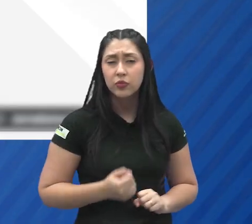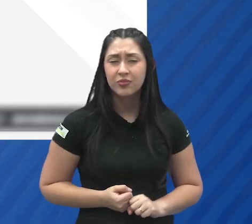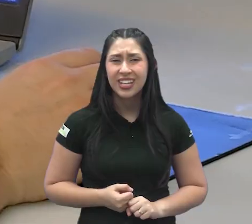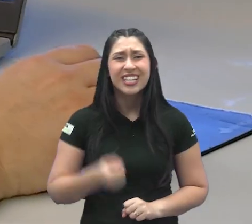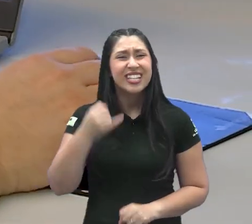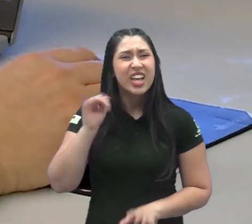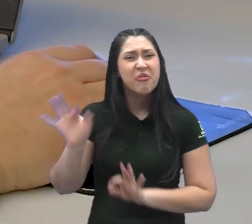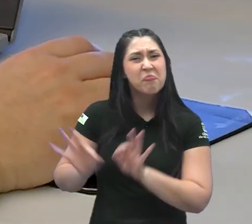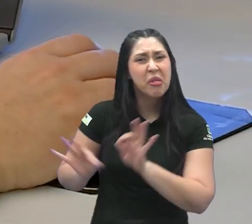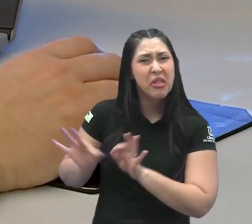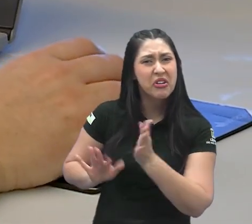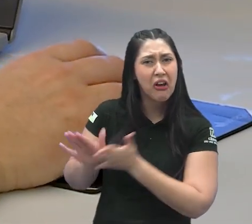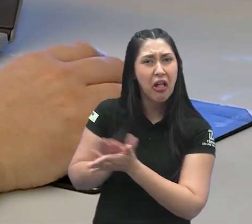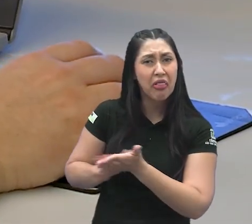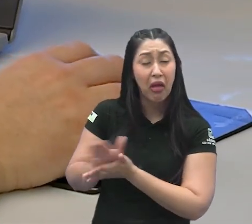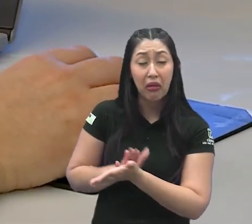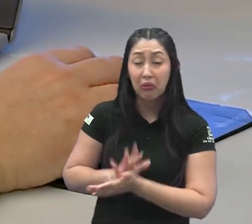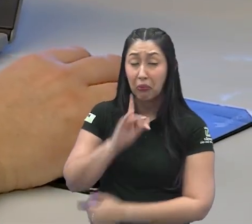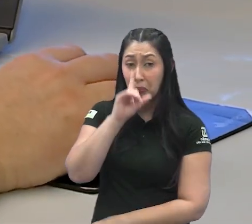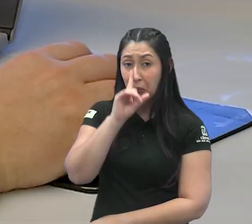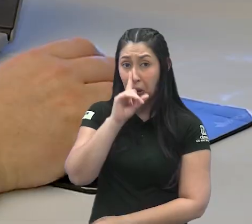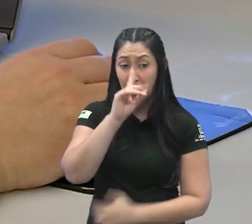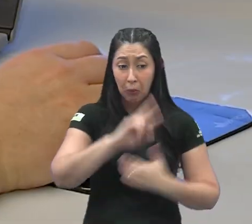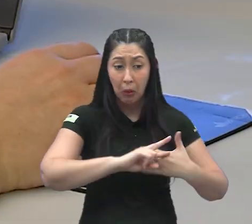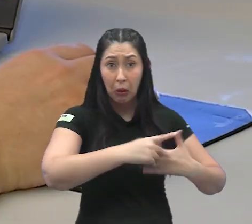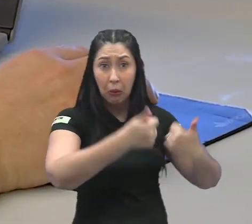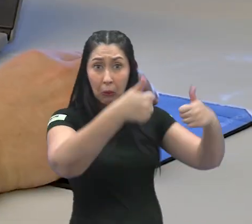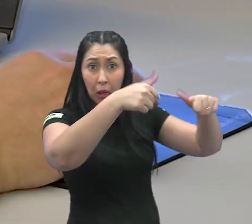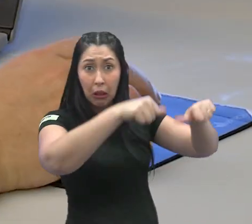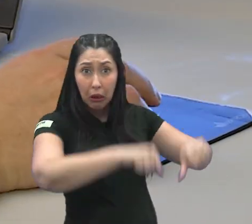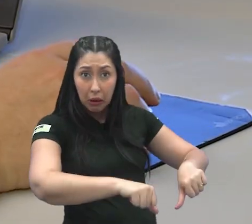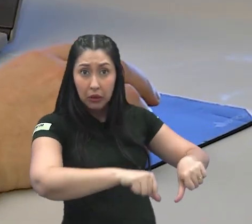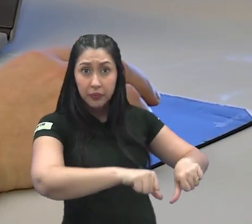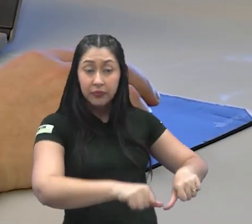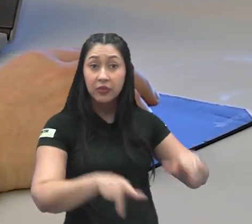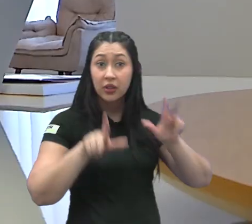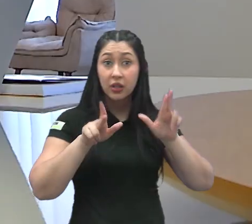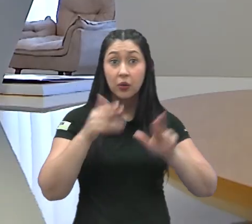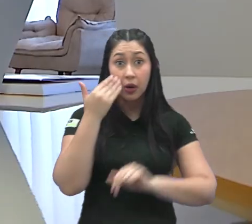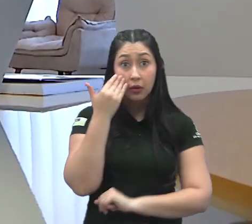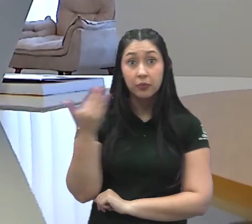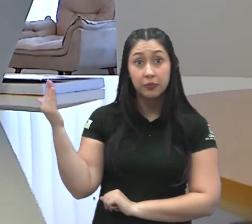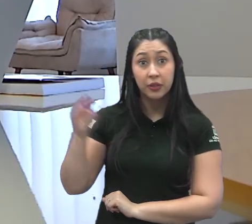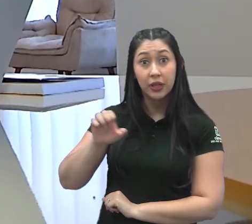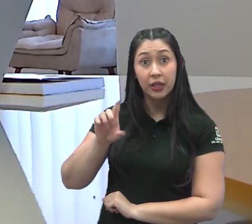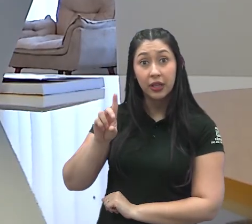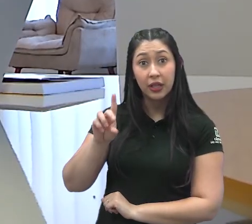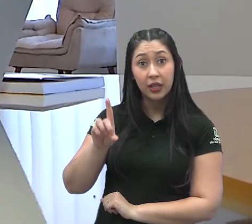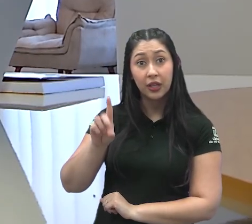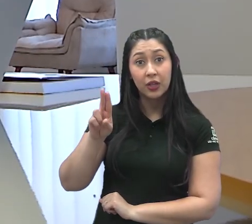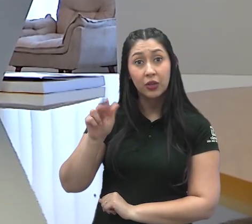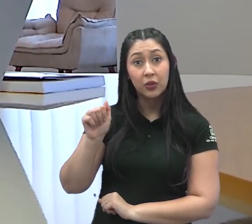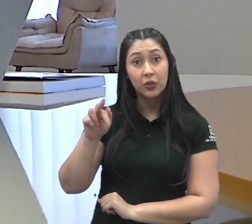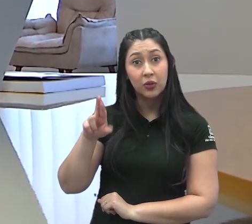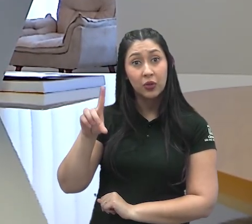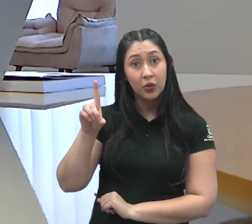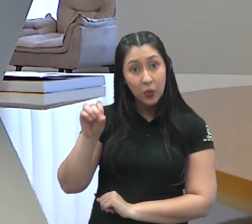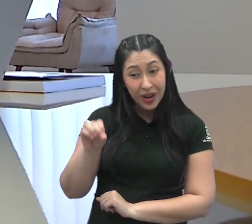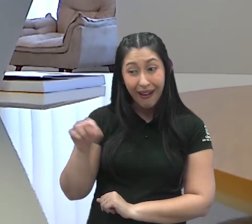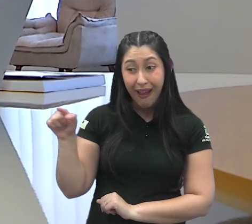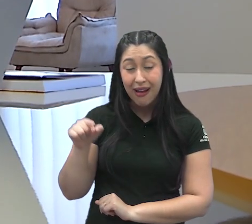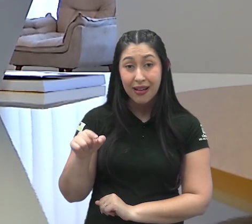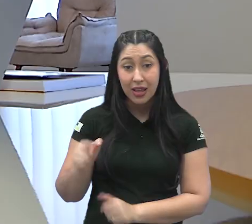seguinte. Não se planejar pode causar inúmeros problemas financeiros. Foi o caso do Eduardo. As dívidas